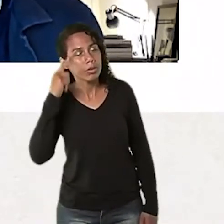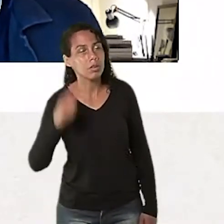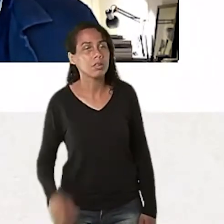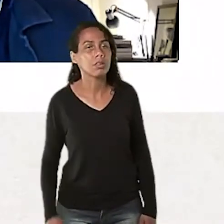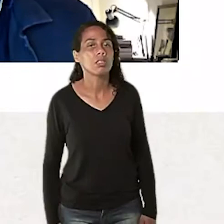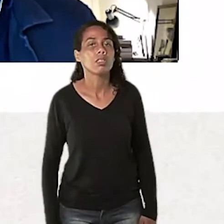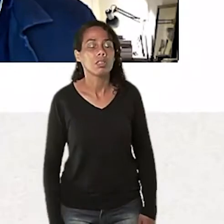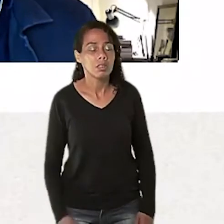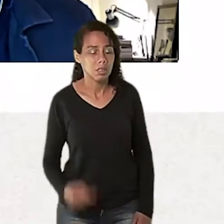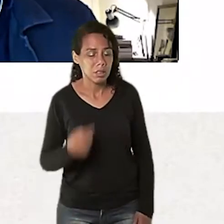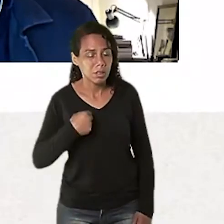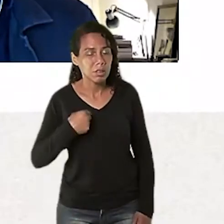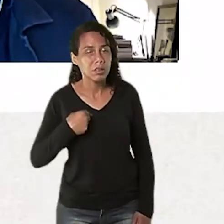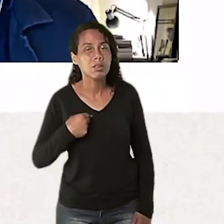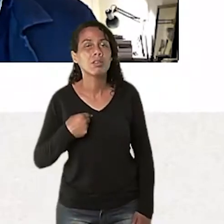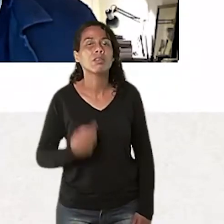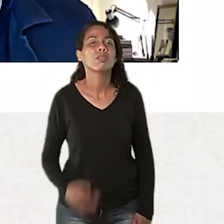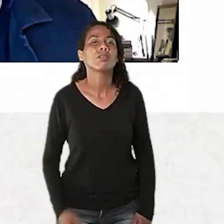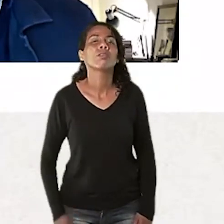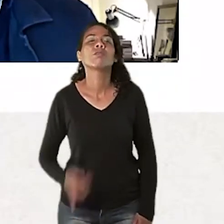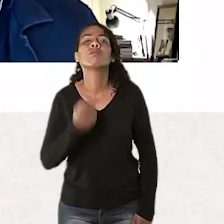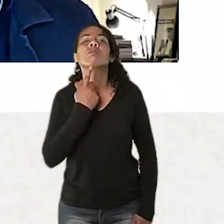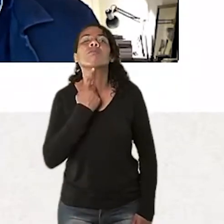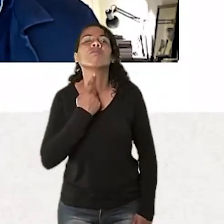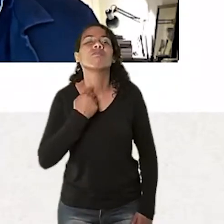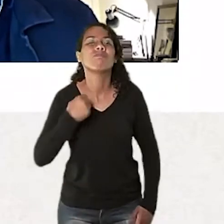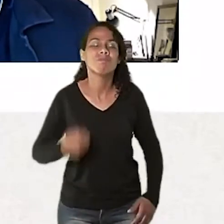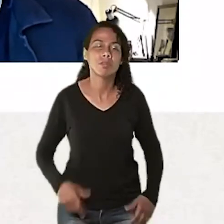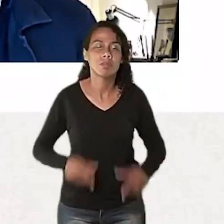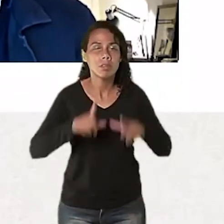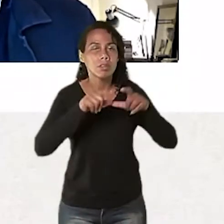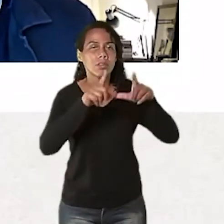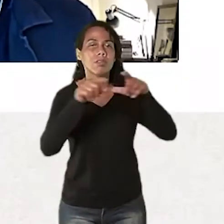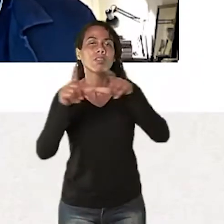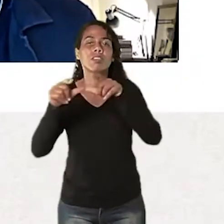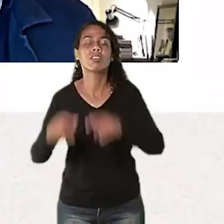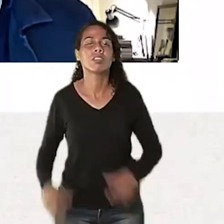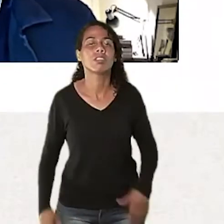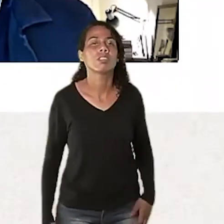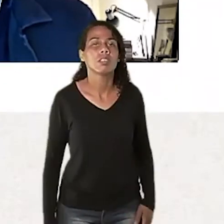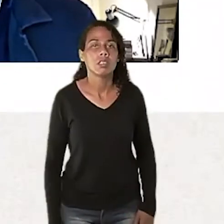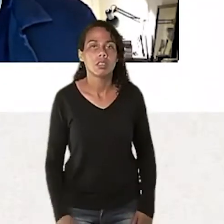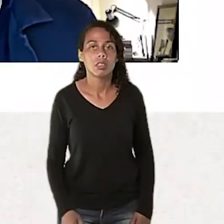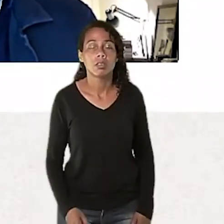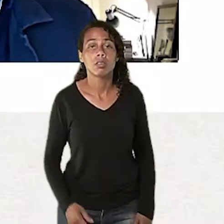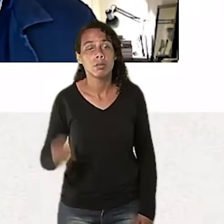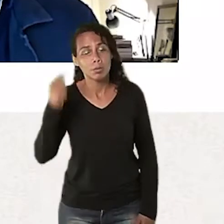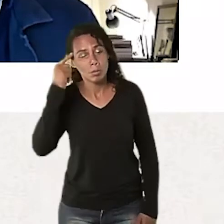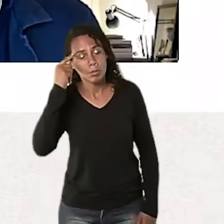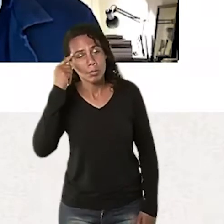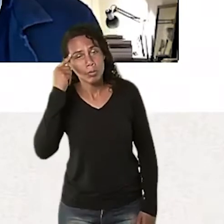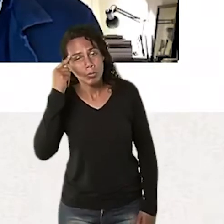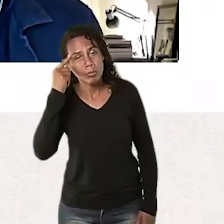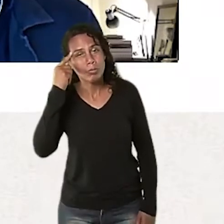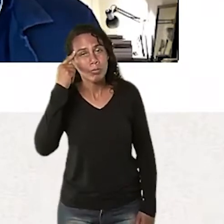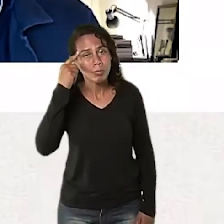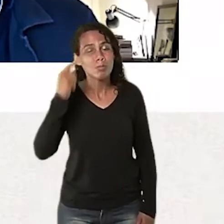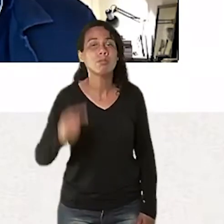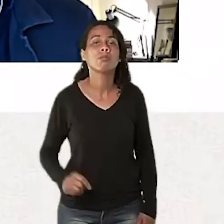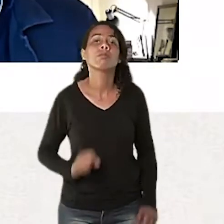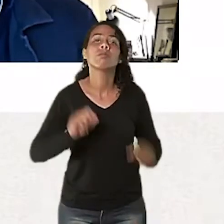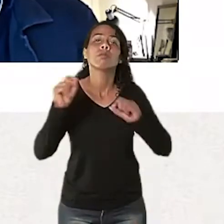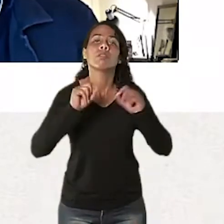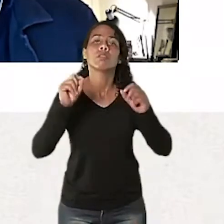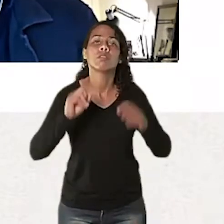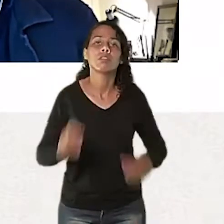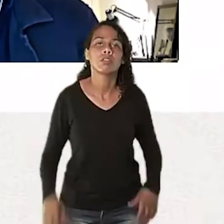topando viagem para o bairro aqui perto de Belo Horizonte, achando muito bom viajar 8 minutos de carro. Você imagina pelo mundo